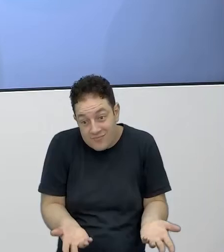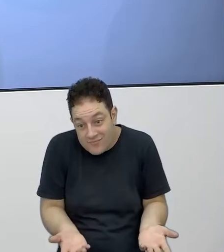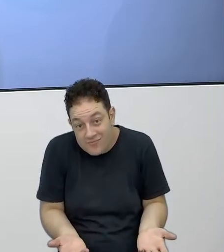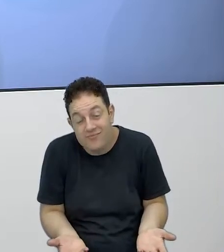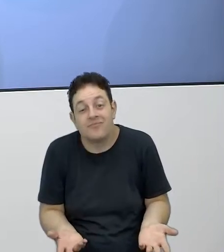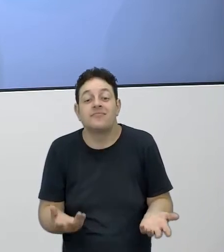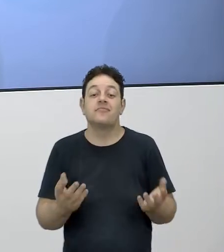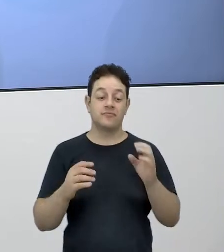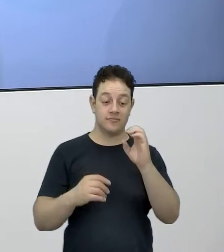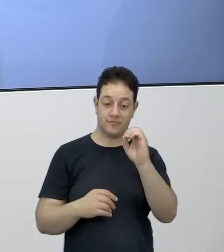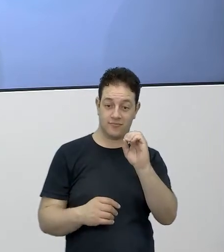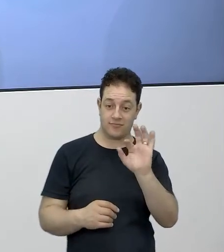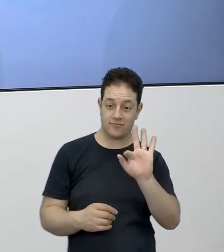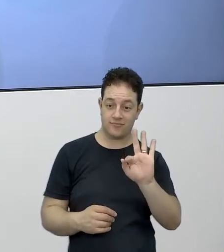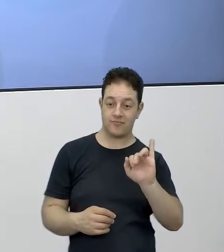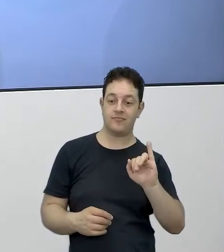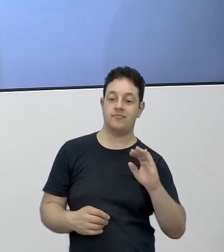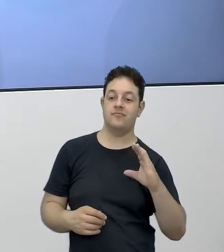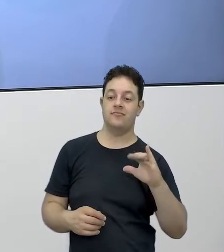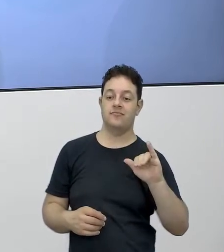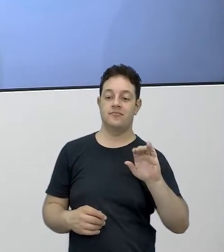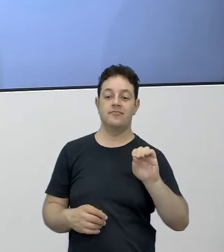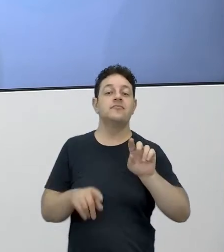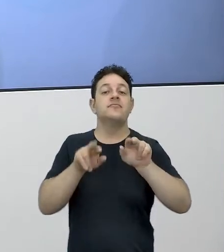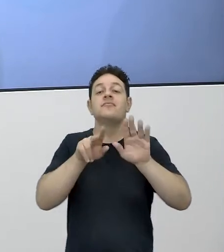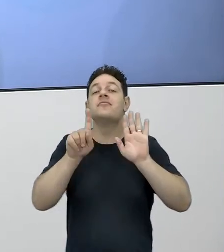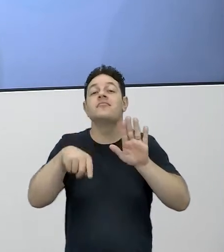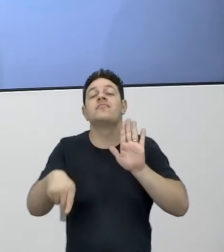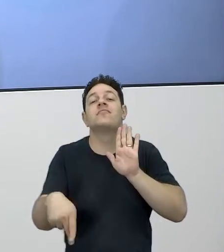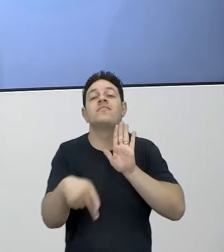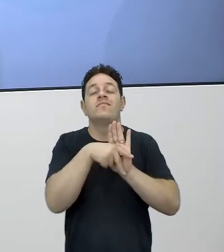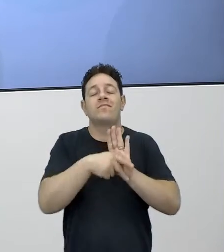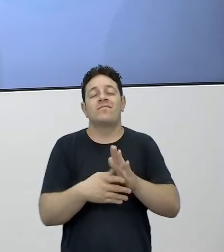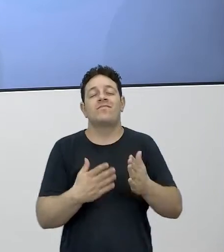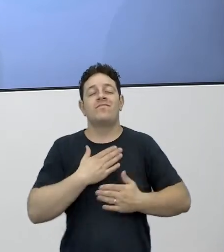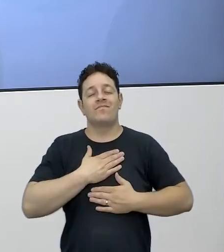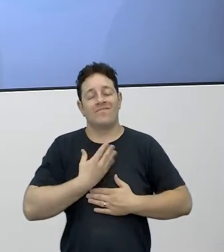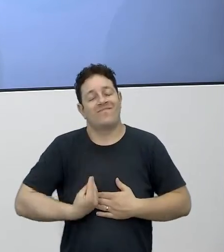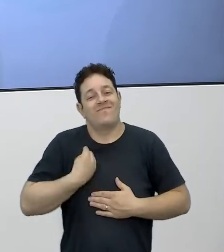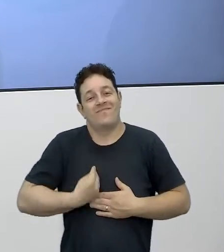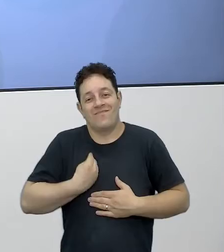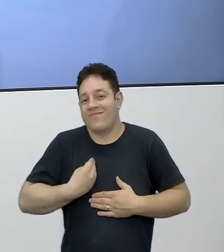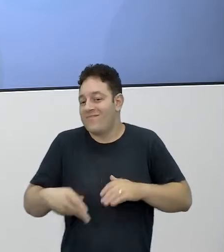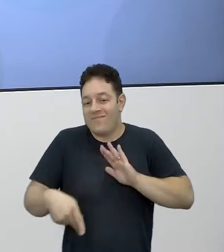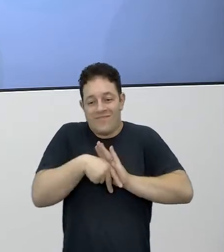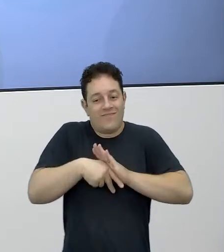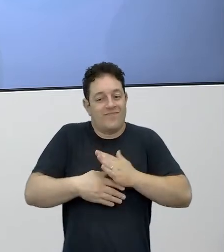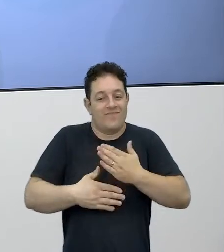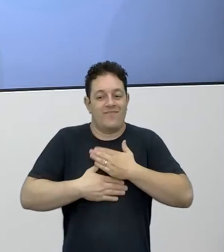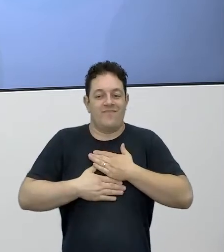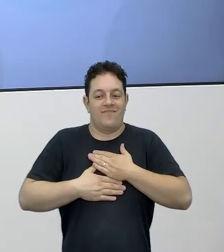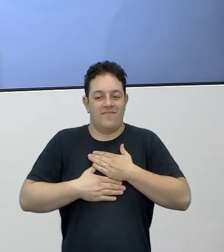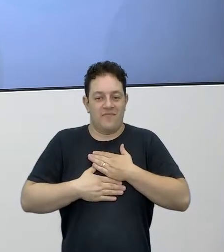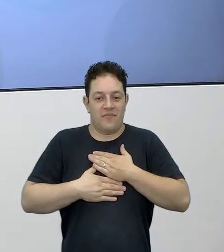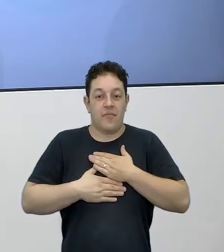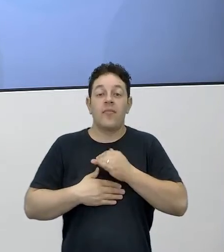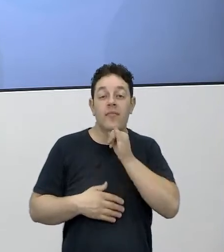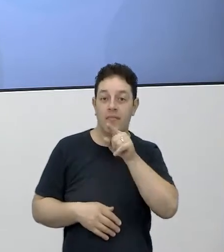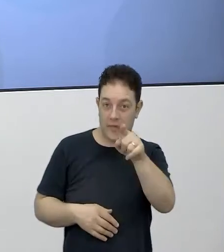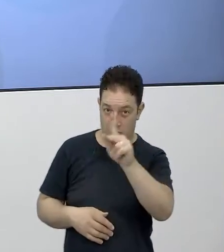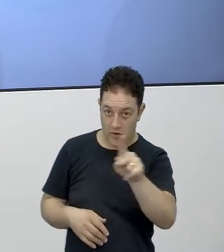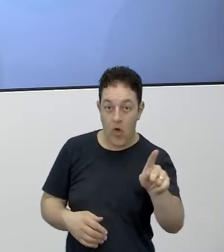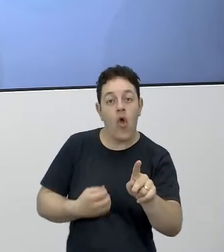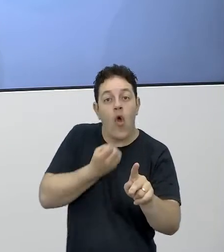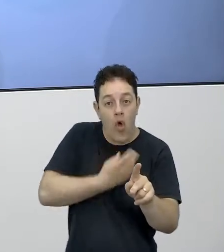seja, ofício é alguma coisa que faz parte da sua vida já. Para quem é professor e gosta, para